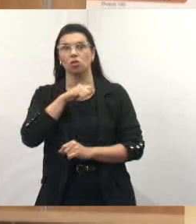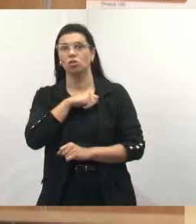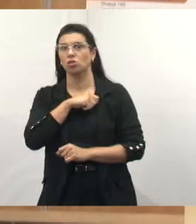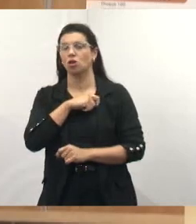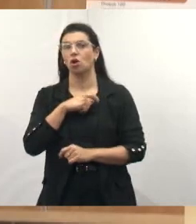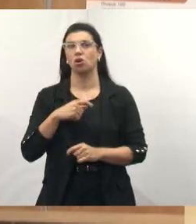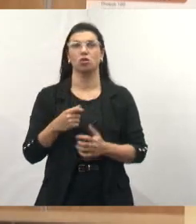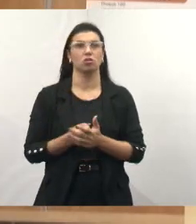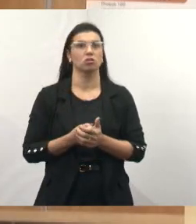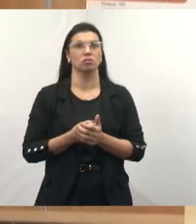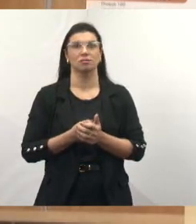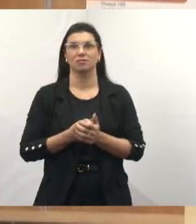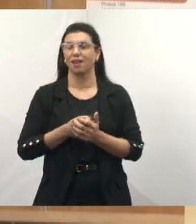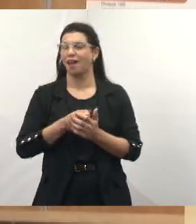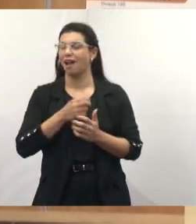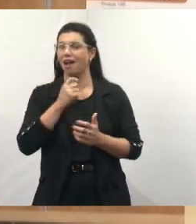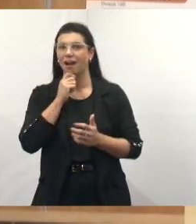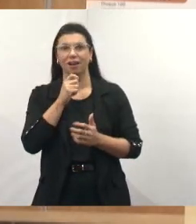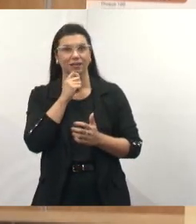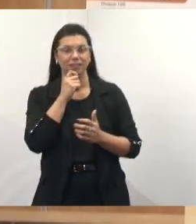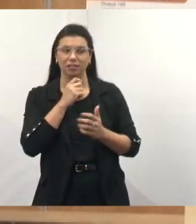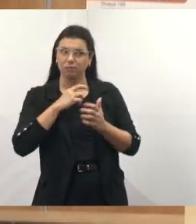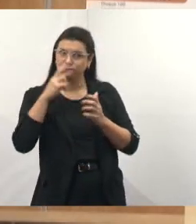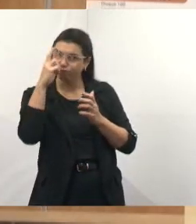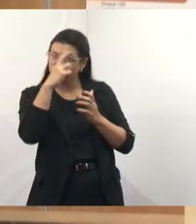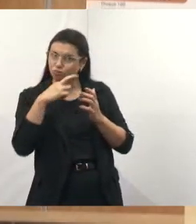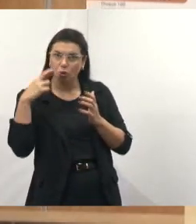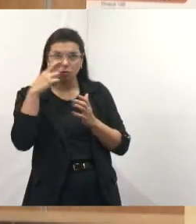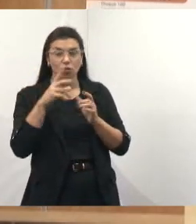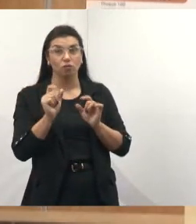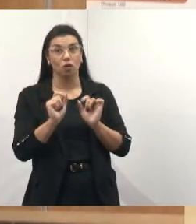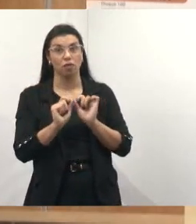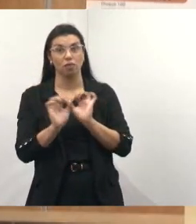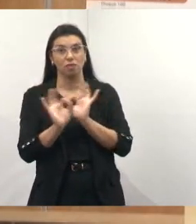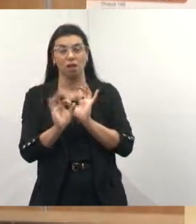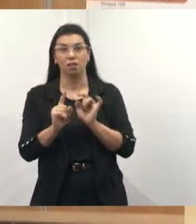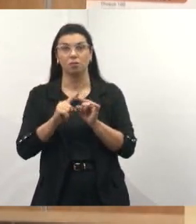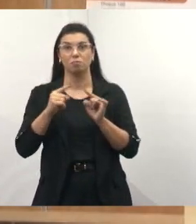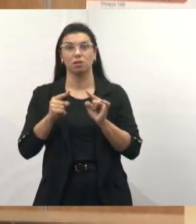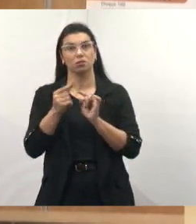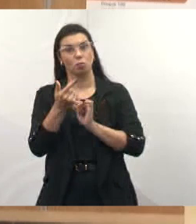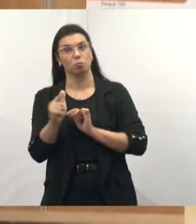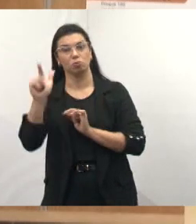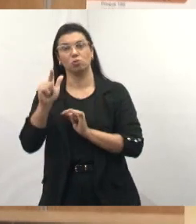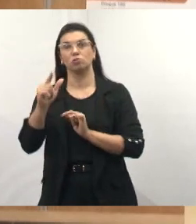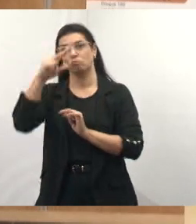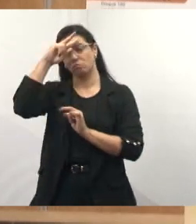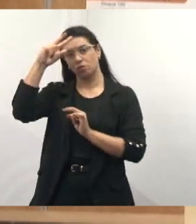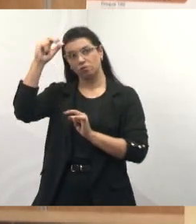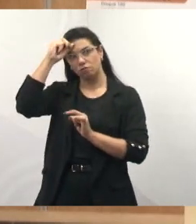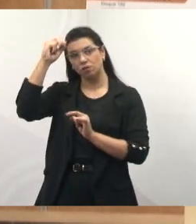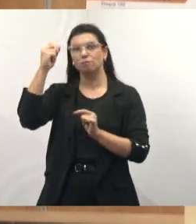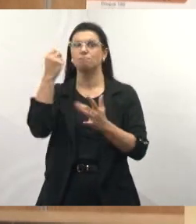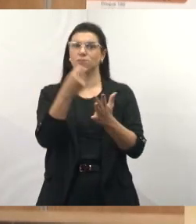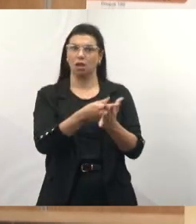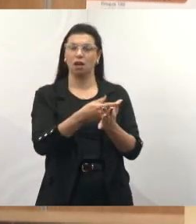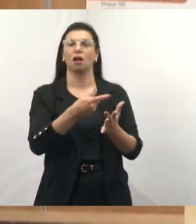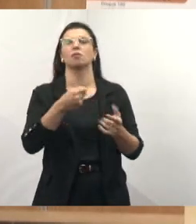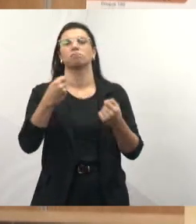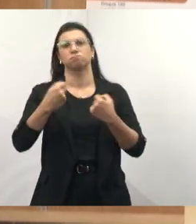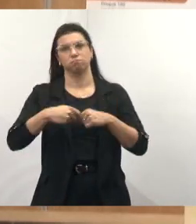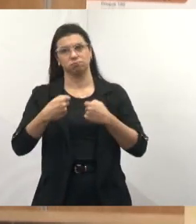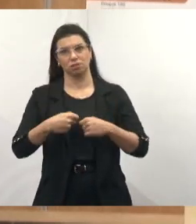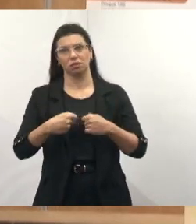os juros. O empréstimo vai ficar para os próximos prefeitos, para que sejam pagas essas